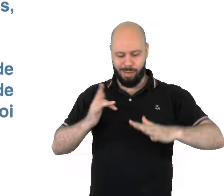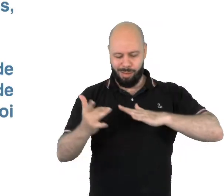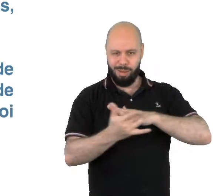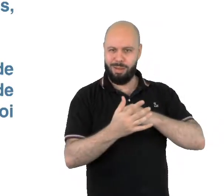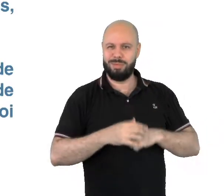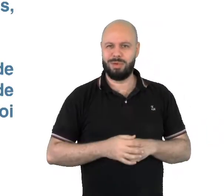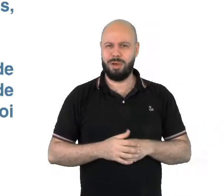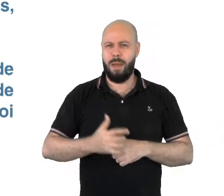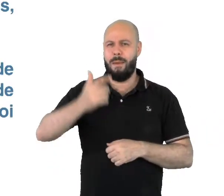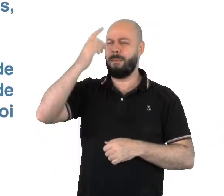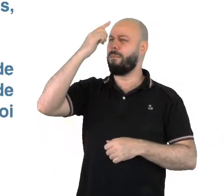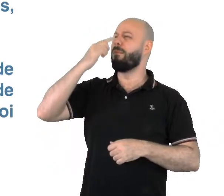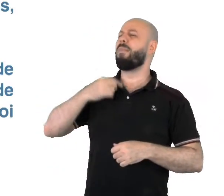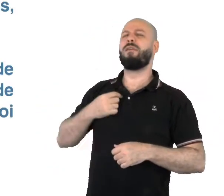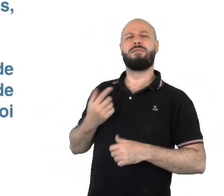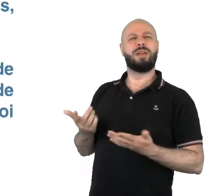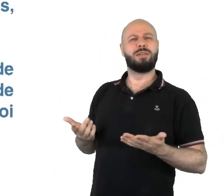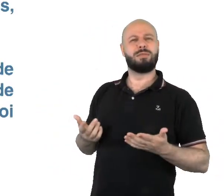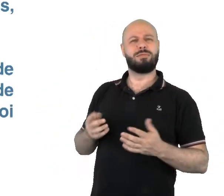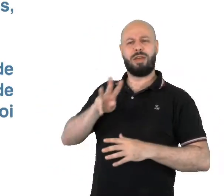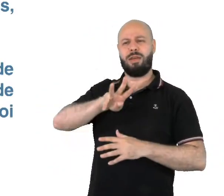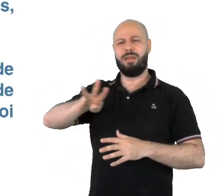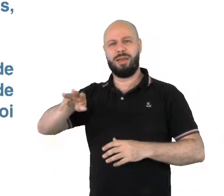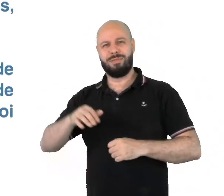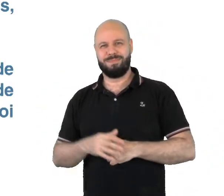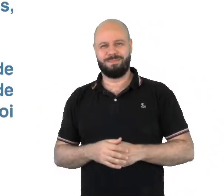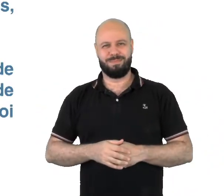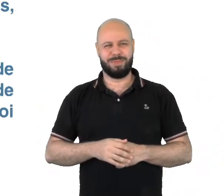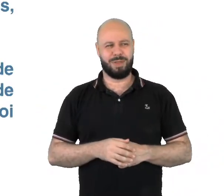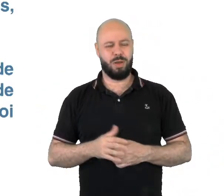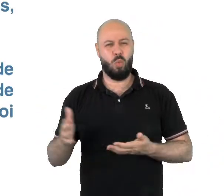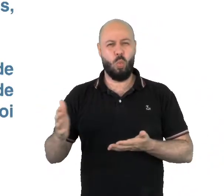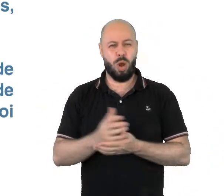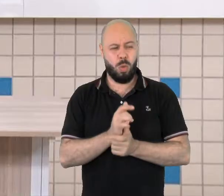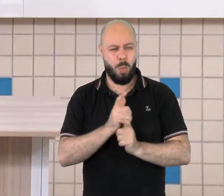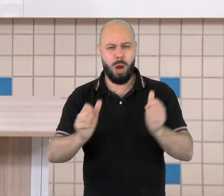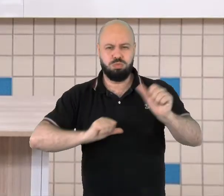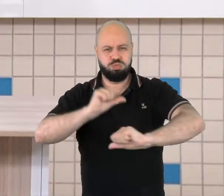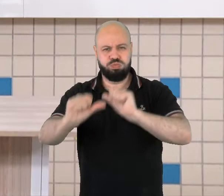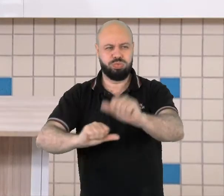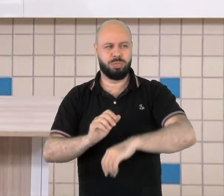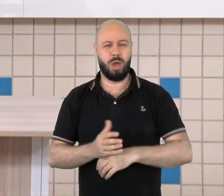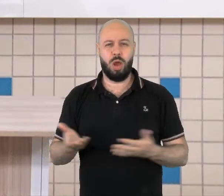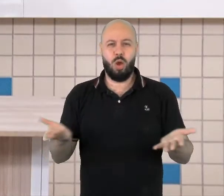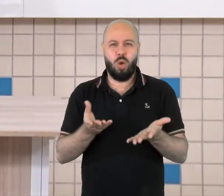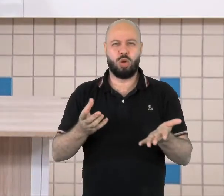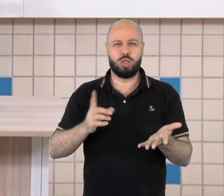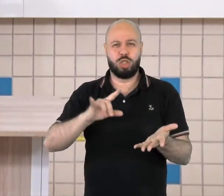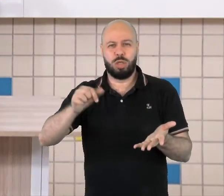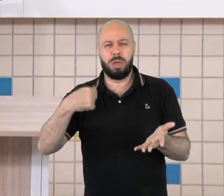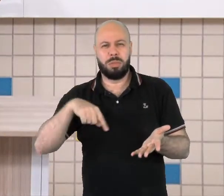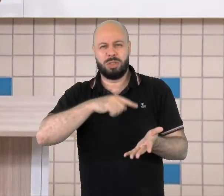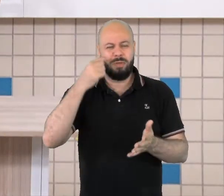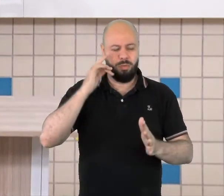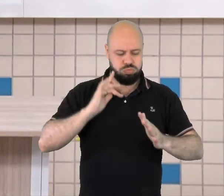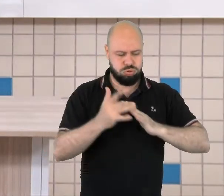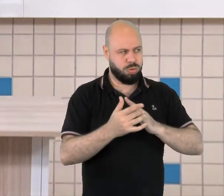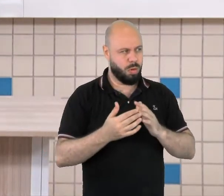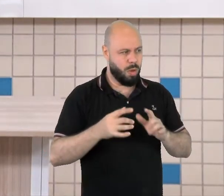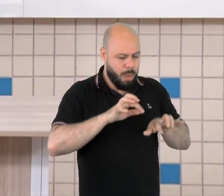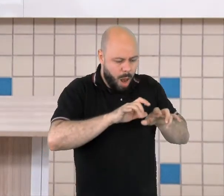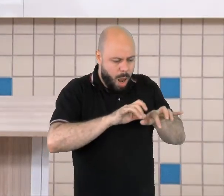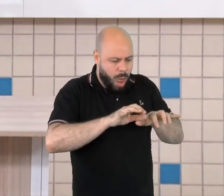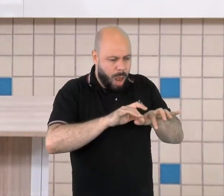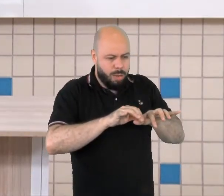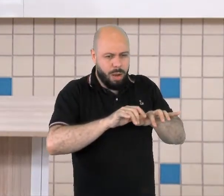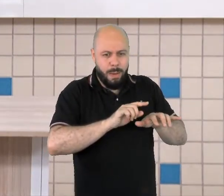os perfis, tá? Olha só o tanto de modificações, né? Hoje em dia as pessoas vivem mais nas redes sociais do que vivem na rua.